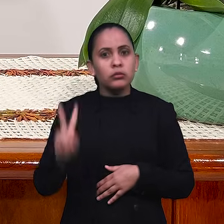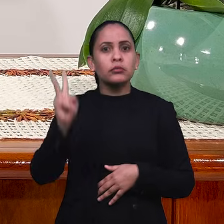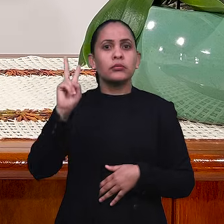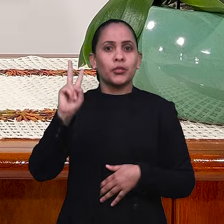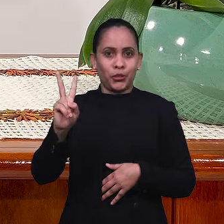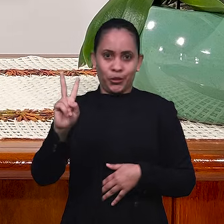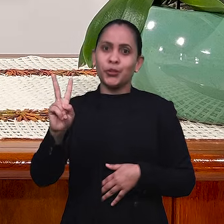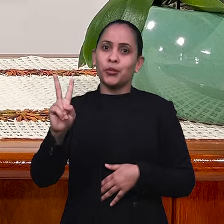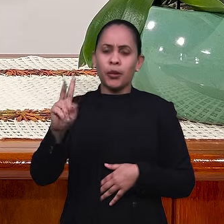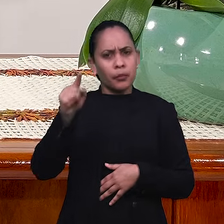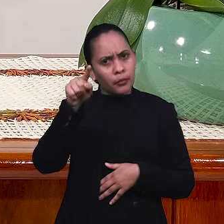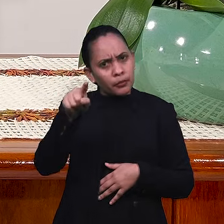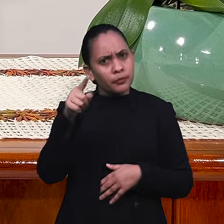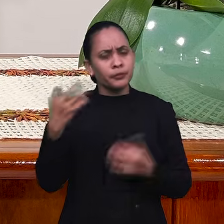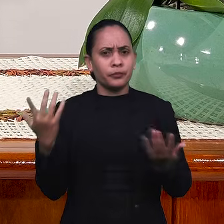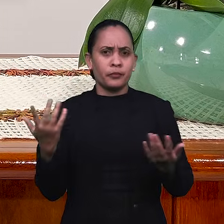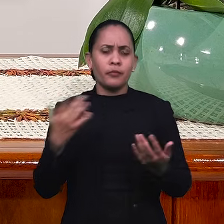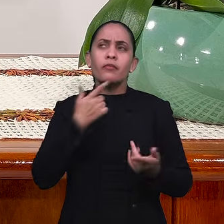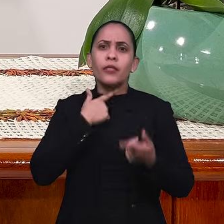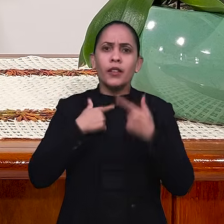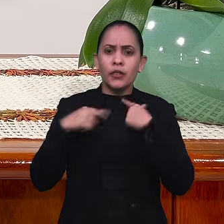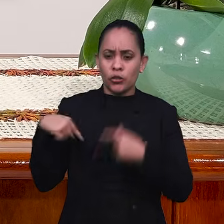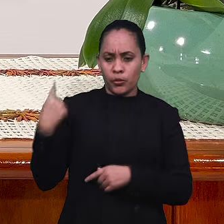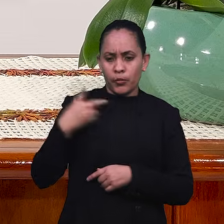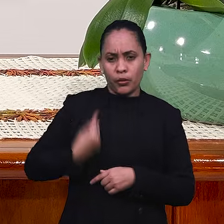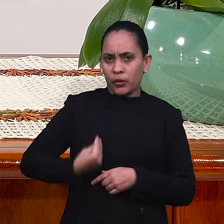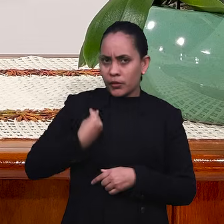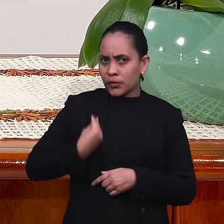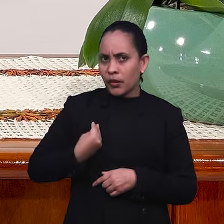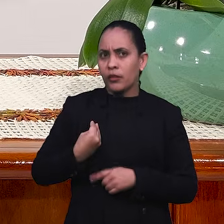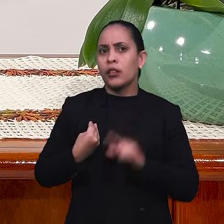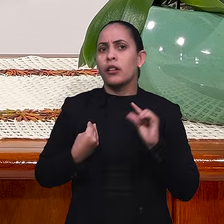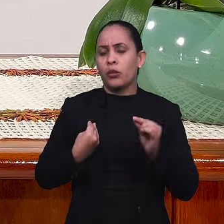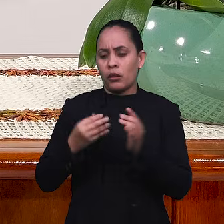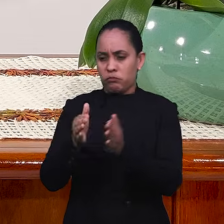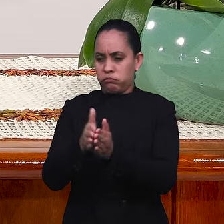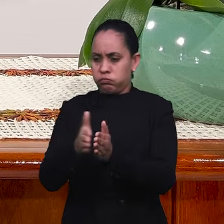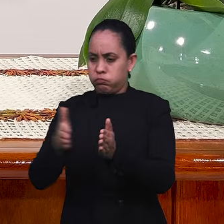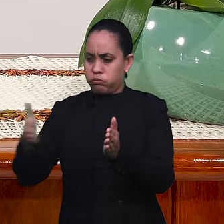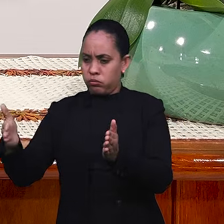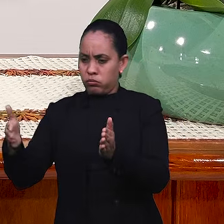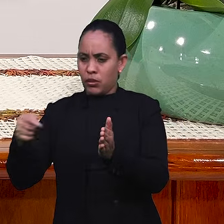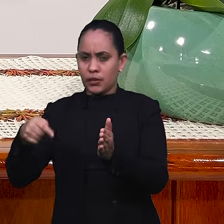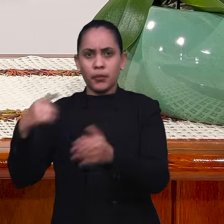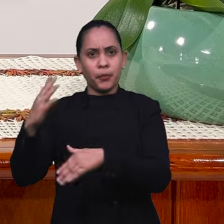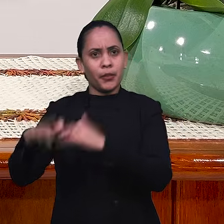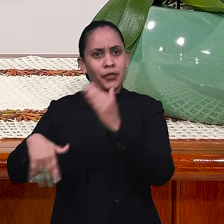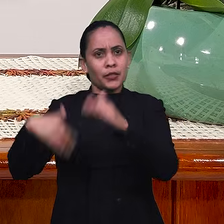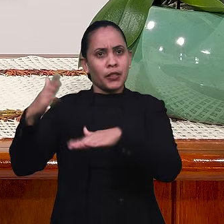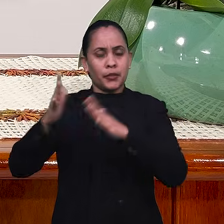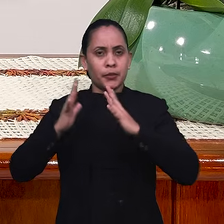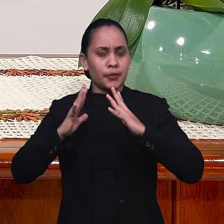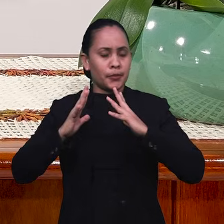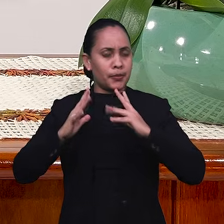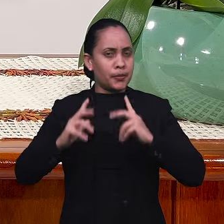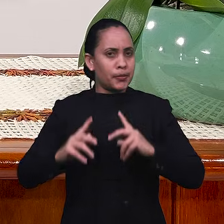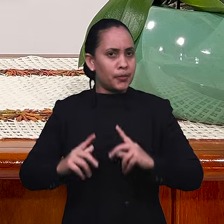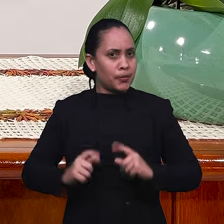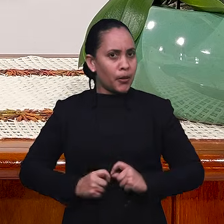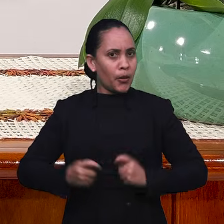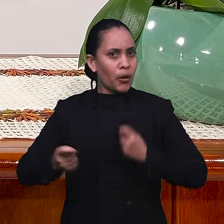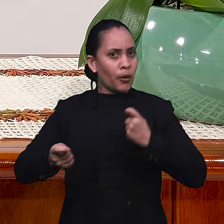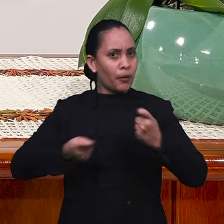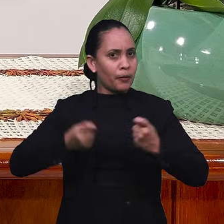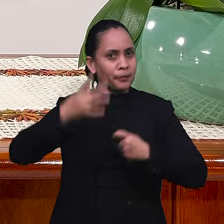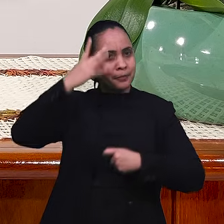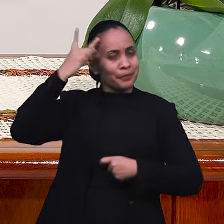O que o Senhor tem e deseja para nós é que esse processo agora de santificação e de governo do